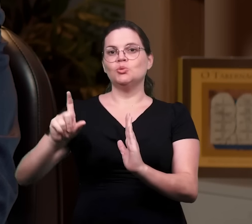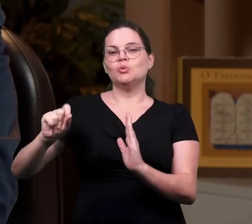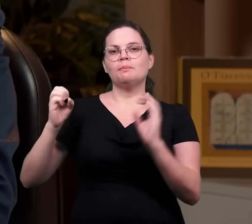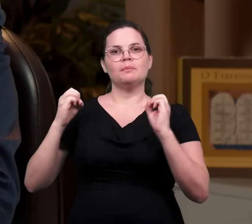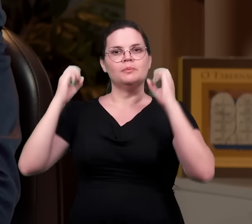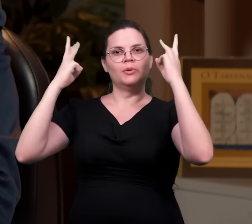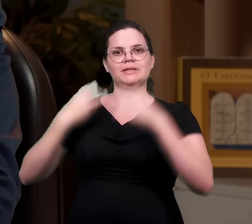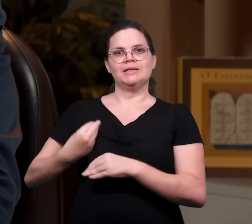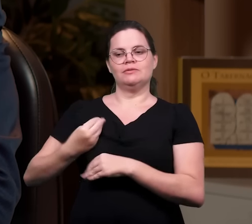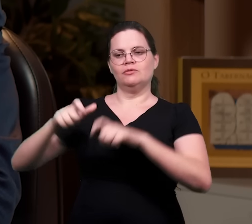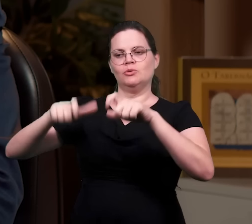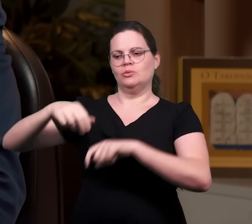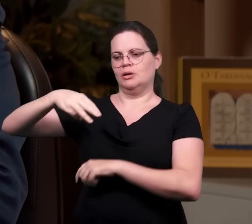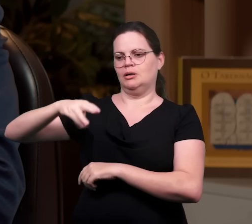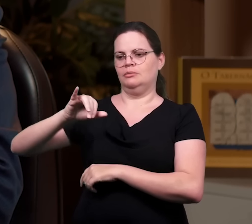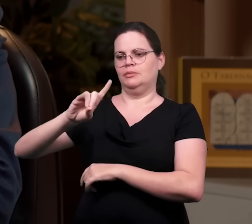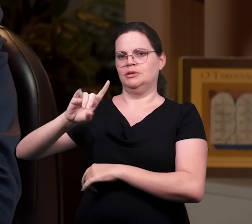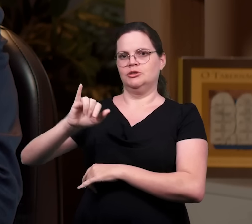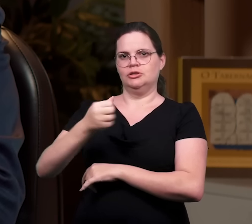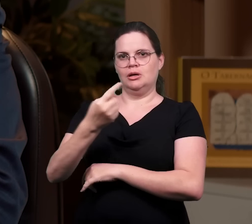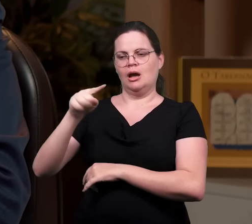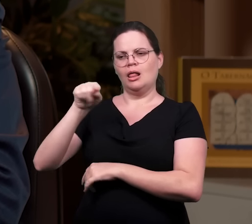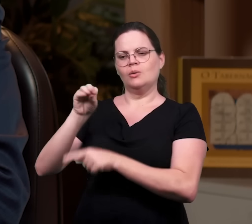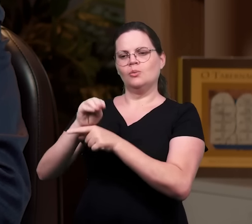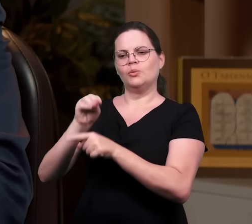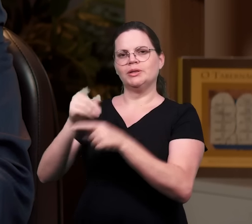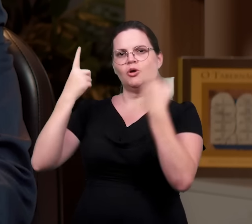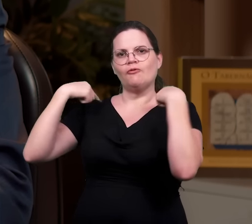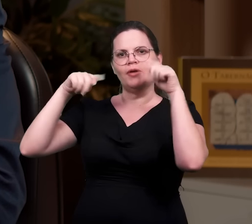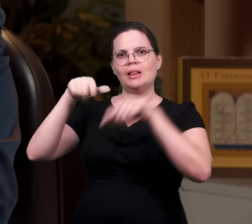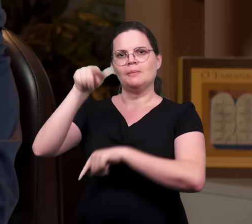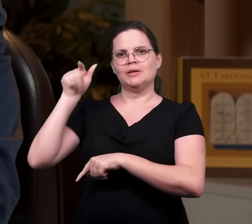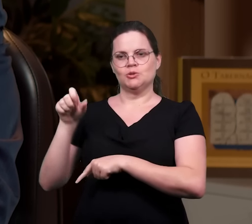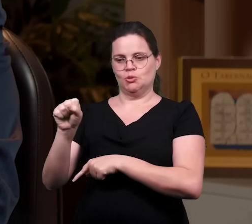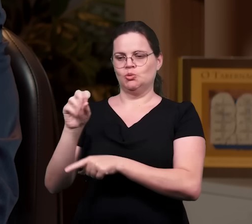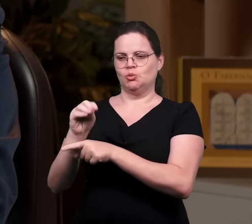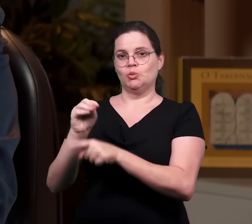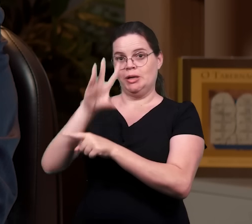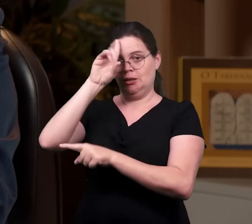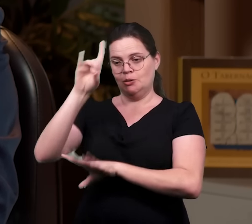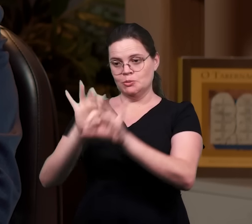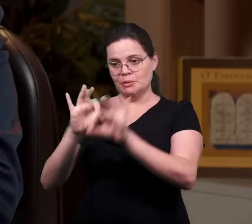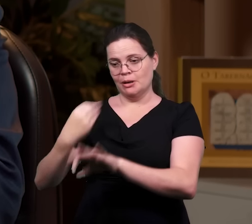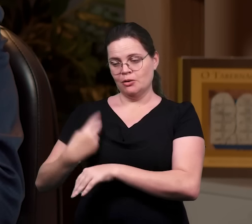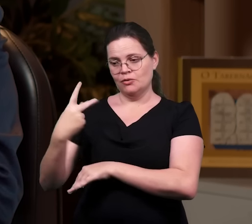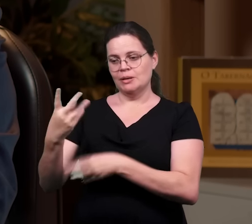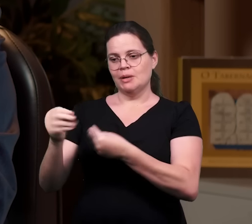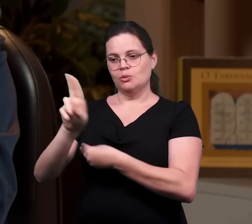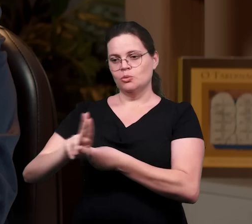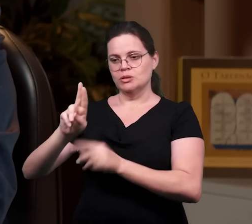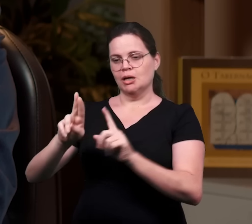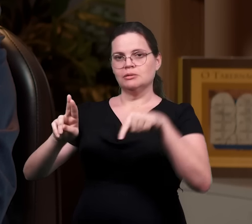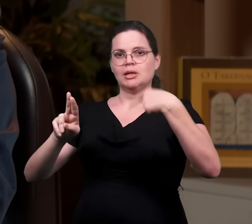que Moisés viveu em Midian como pastor, viveu ali sendo também preparado por Deus para que ele